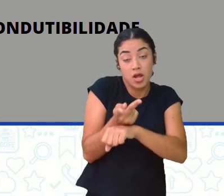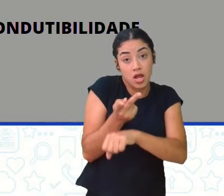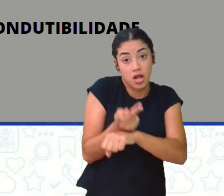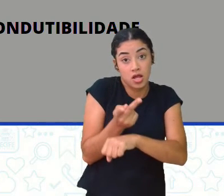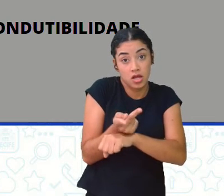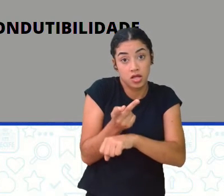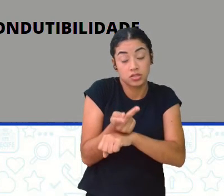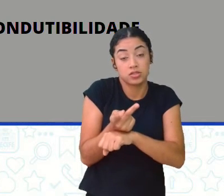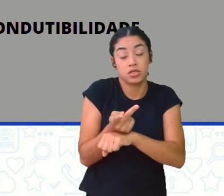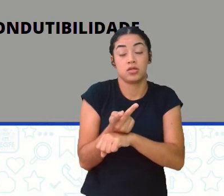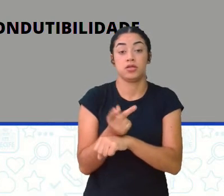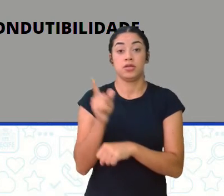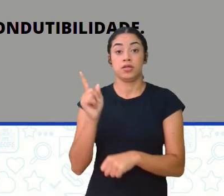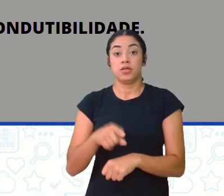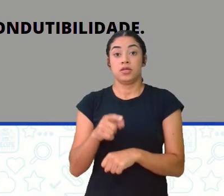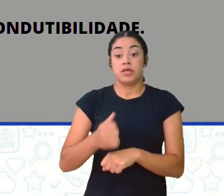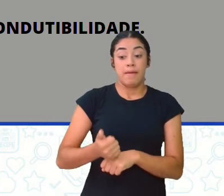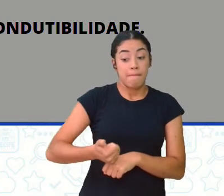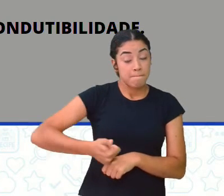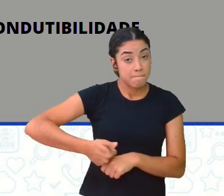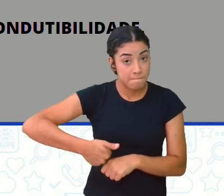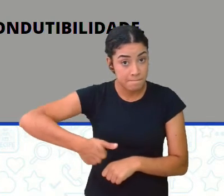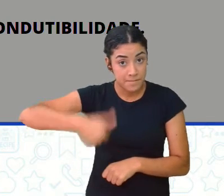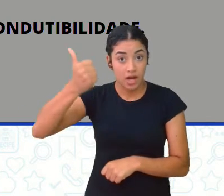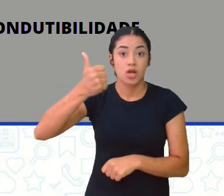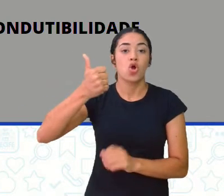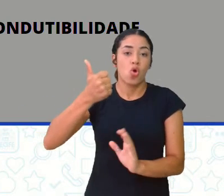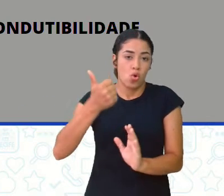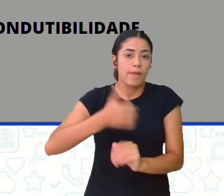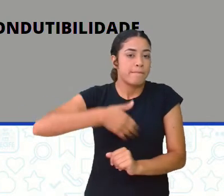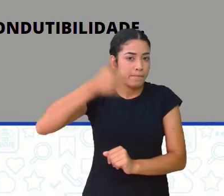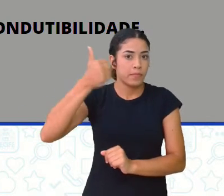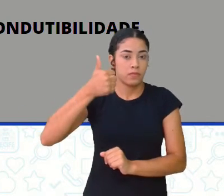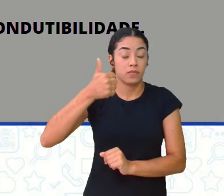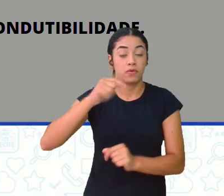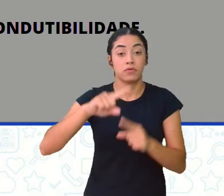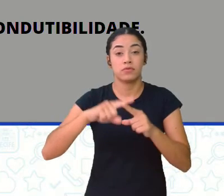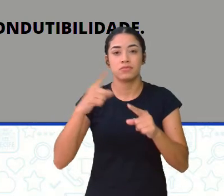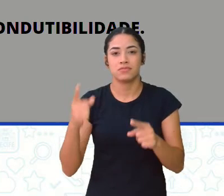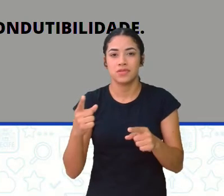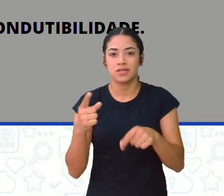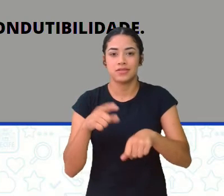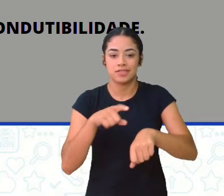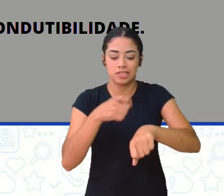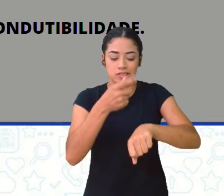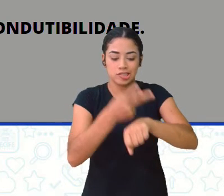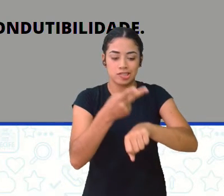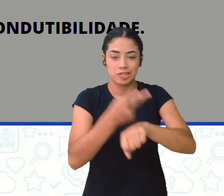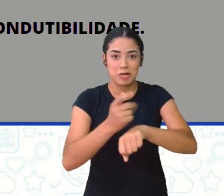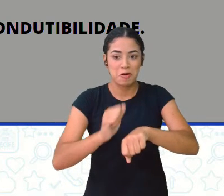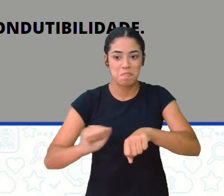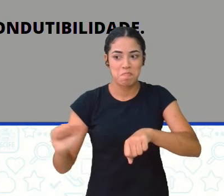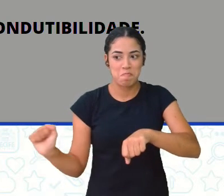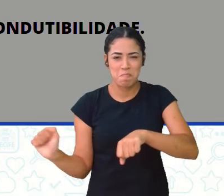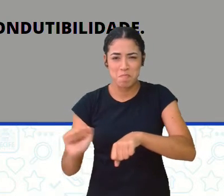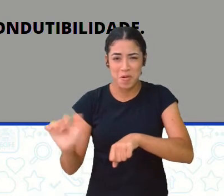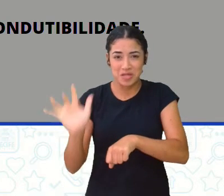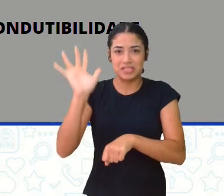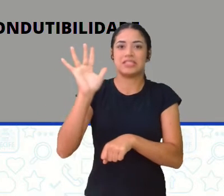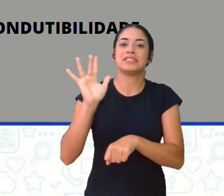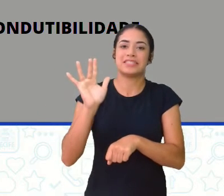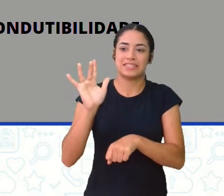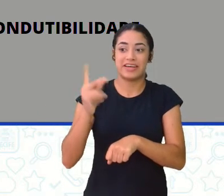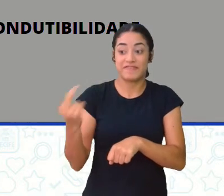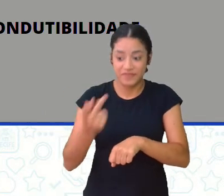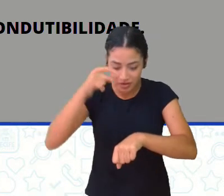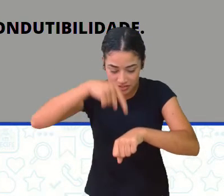o condutor de eletricidade, vamos dizer assim, o melhor. Mas devido às condições, né, monetárias, às condições financeiras, o